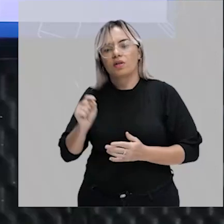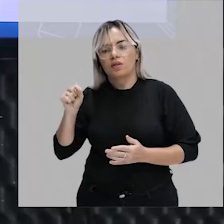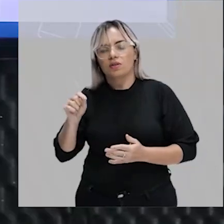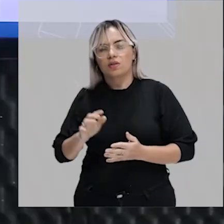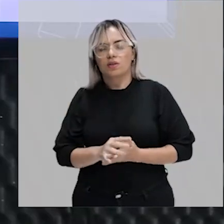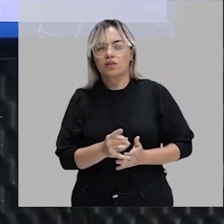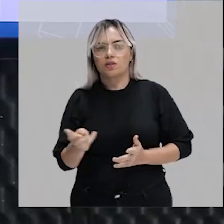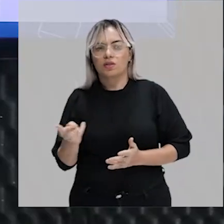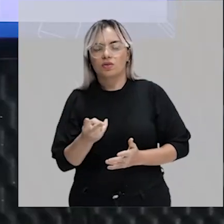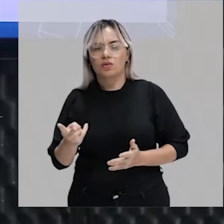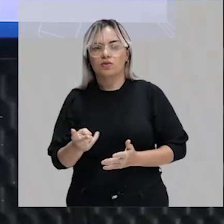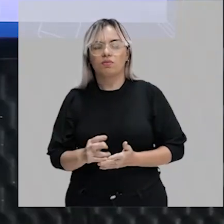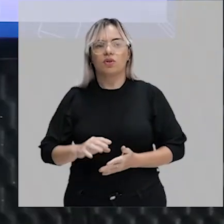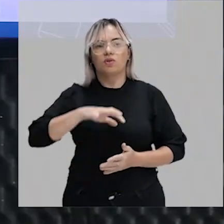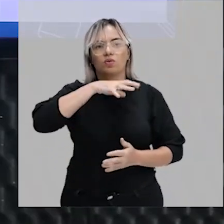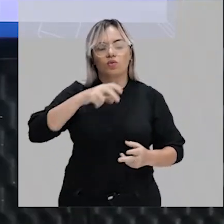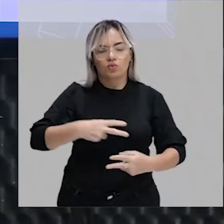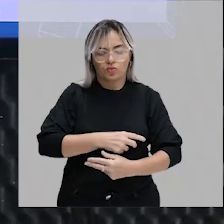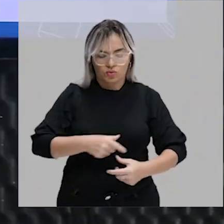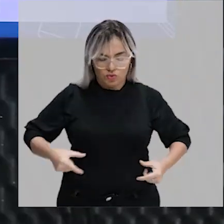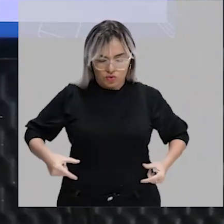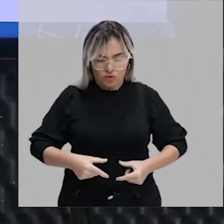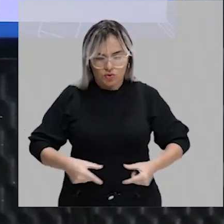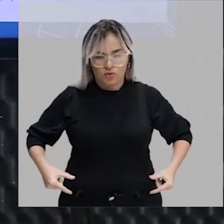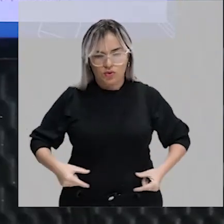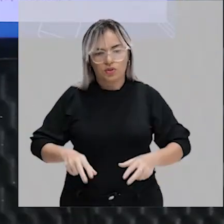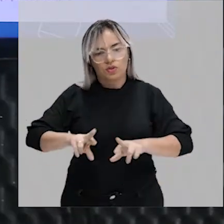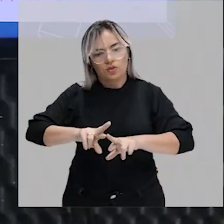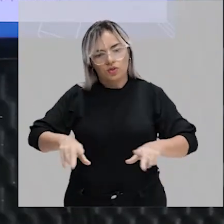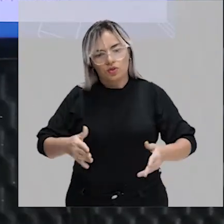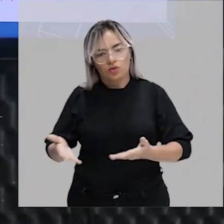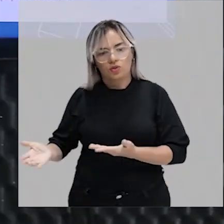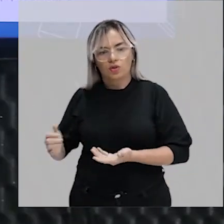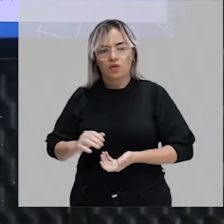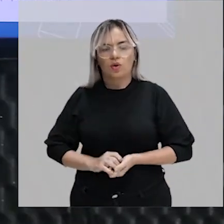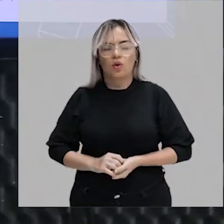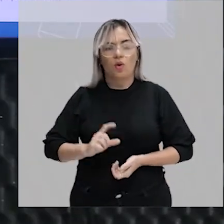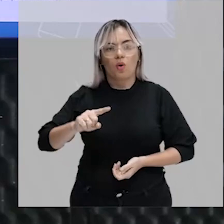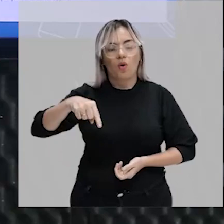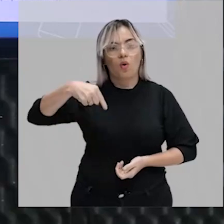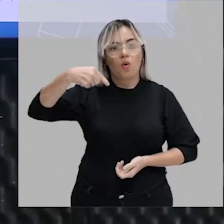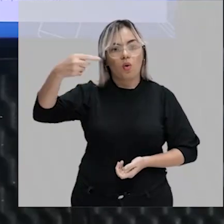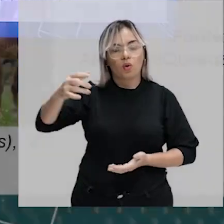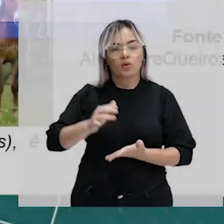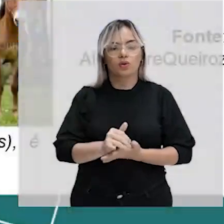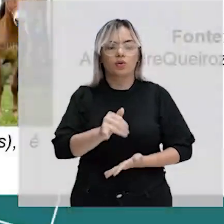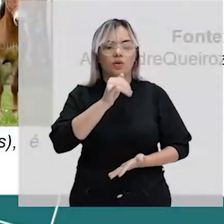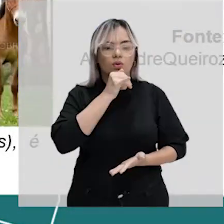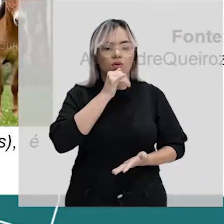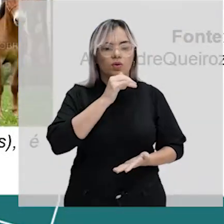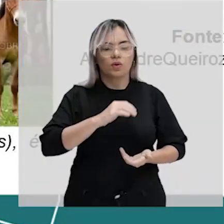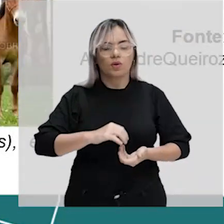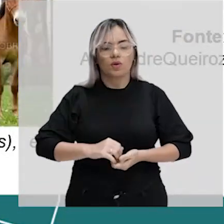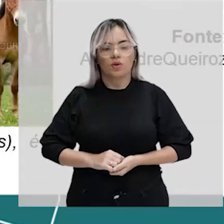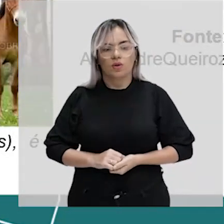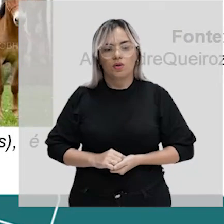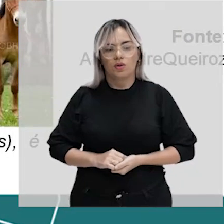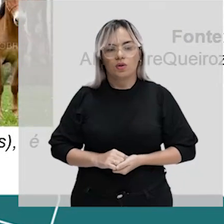dois indivíduos. E a gente vai falar de um outro mais na frente, tá? Como é o caso agora